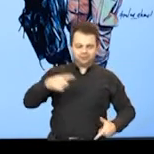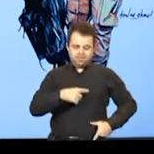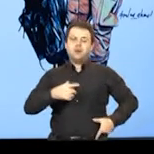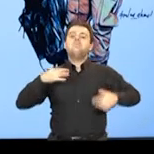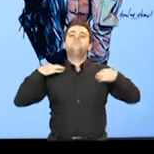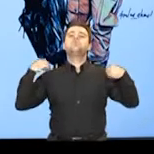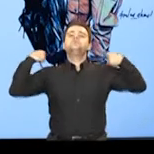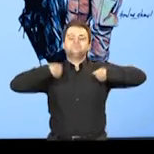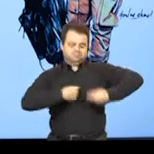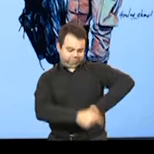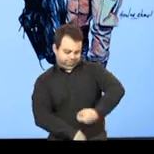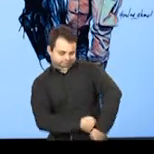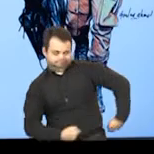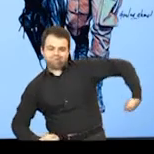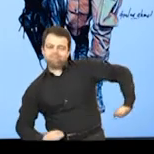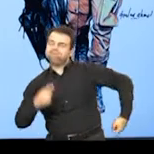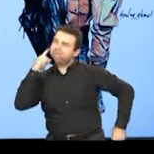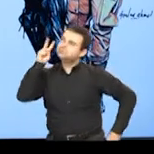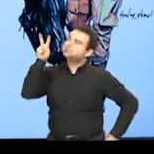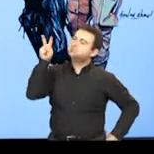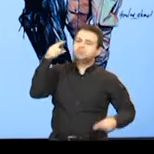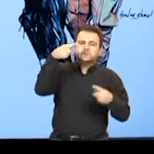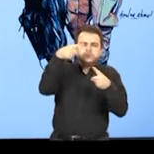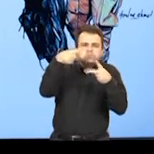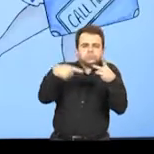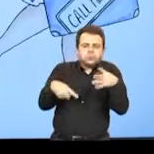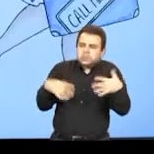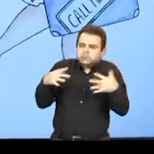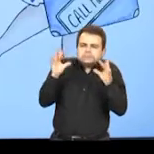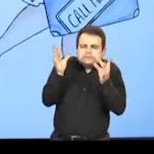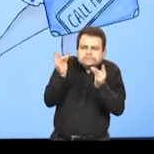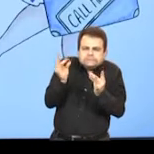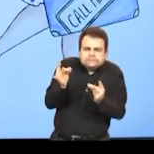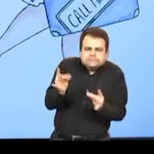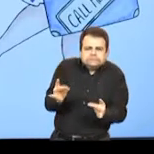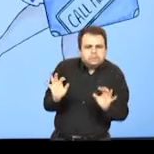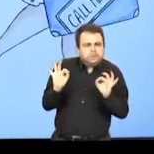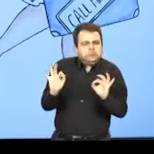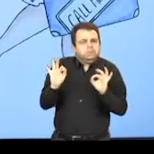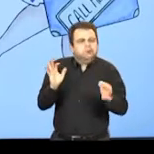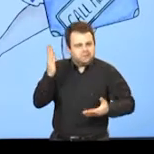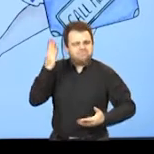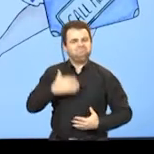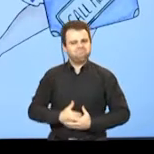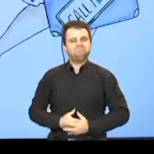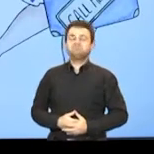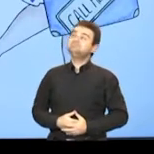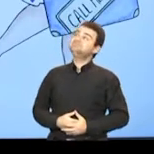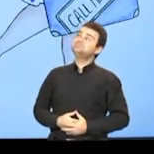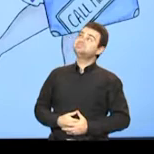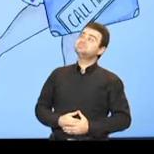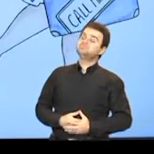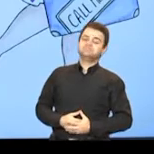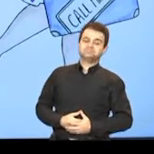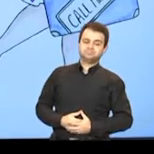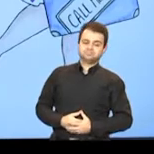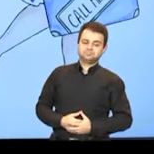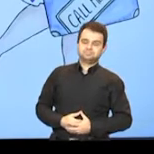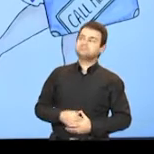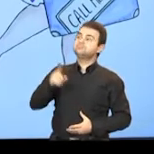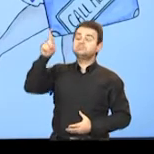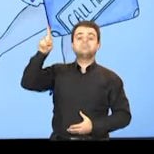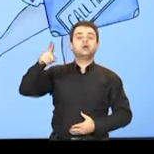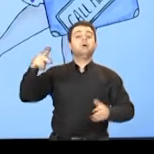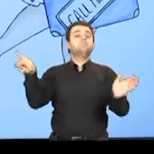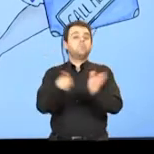na cintura, a riqueza e a precisão do traço. Aqui nós temos representadas a moda